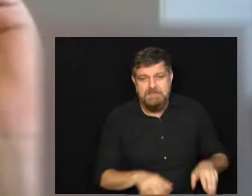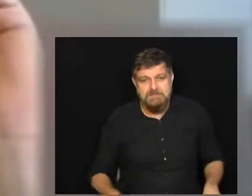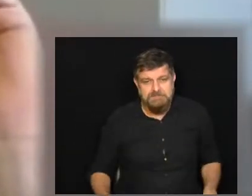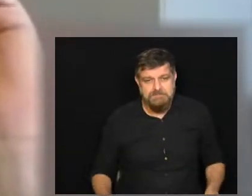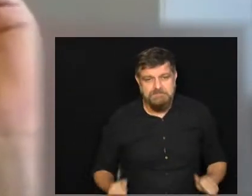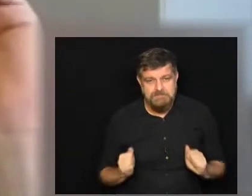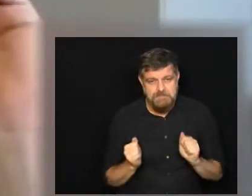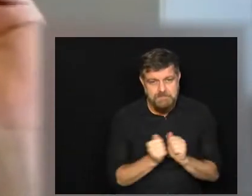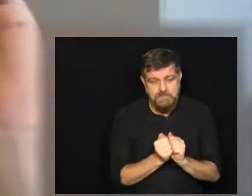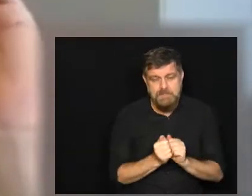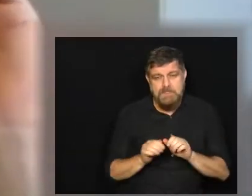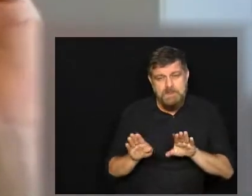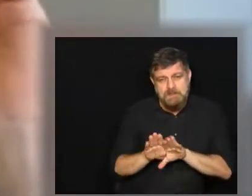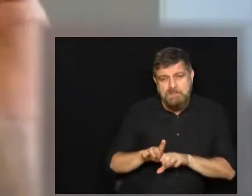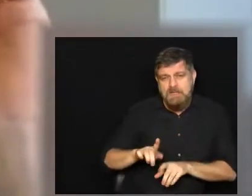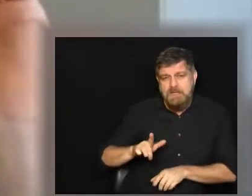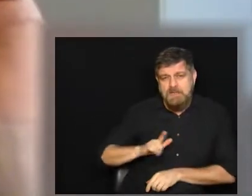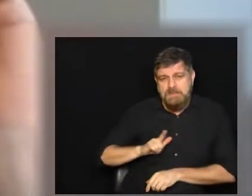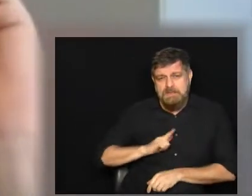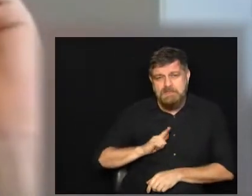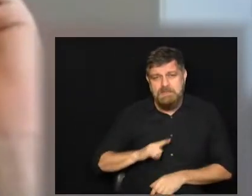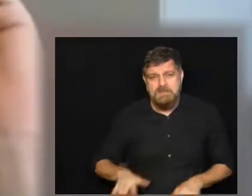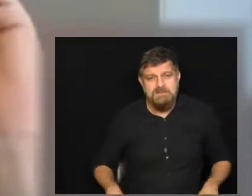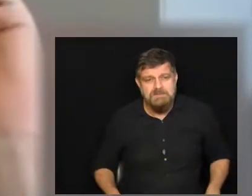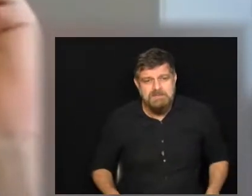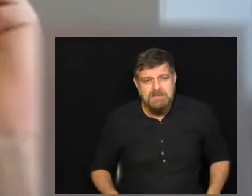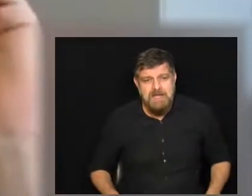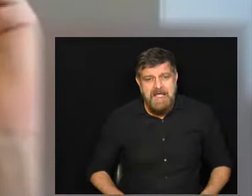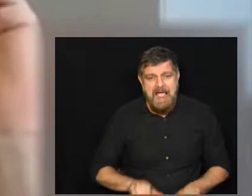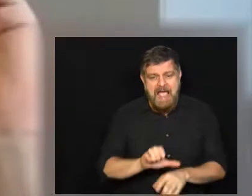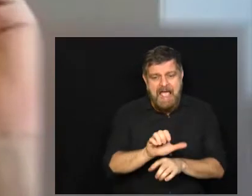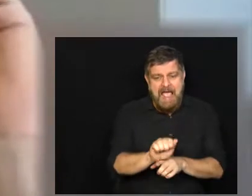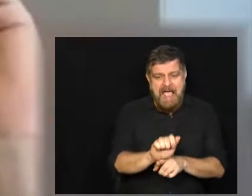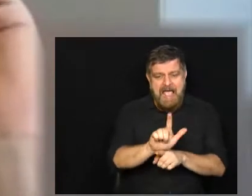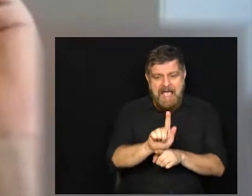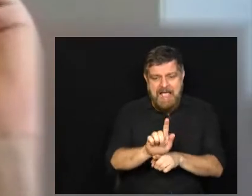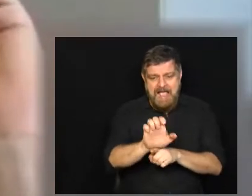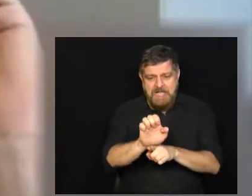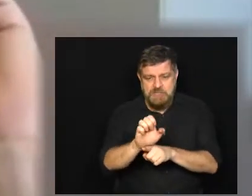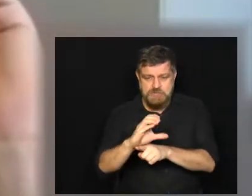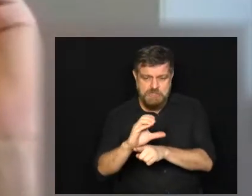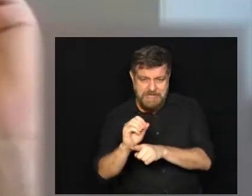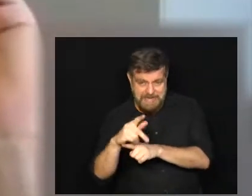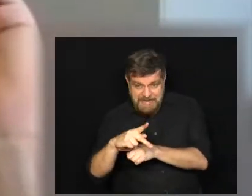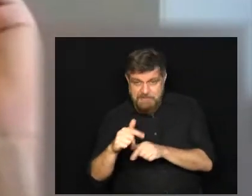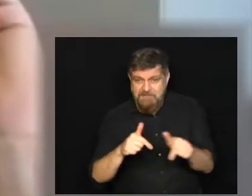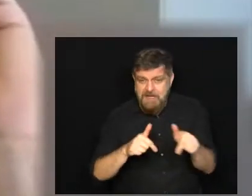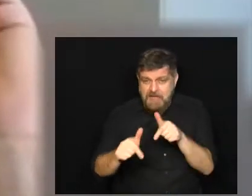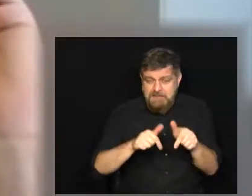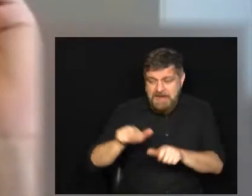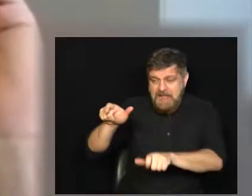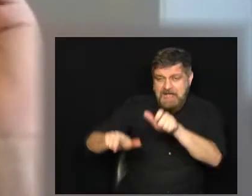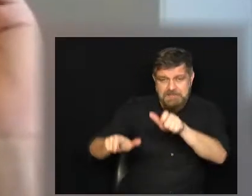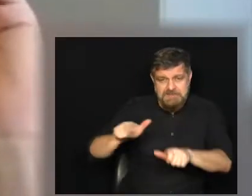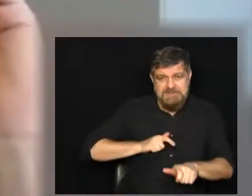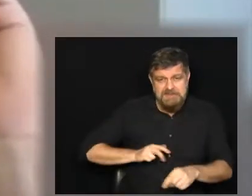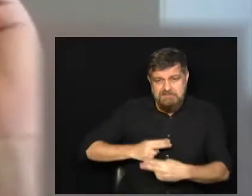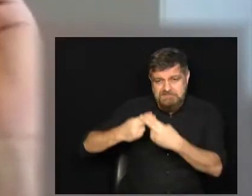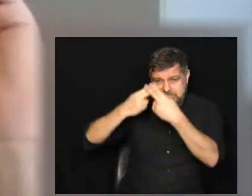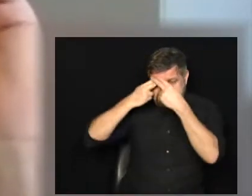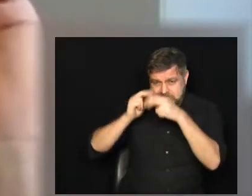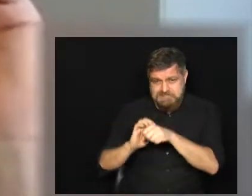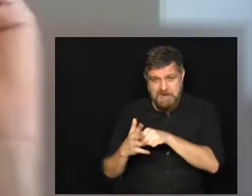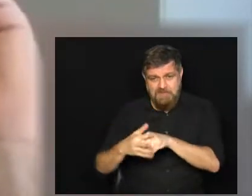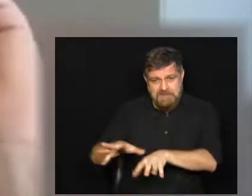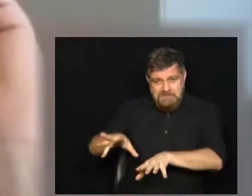Junto com isso está a GECAMP, né? A GECAMP trabalhando com a gente em relação a esses sequelados aí da